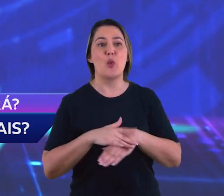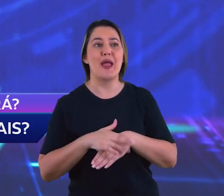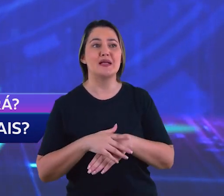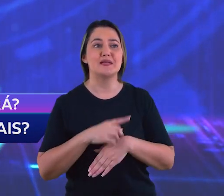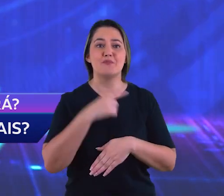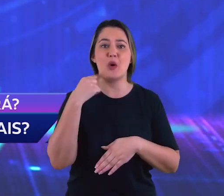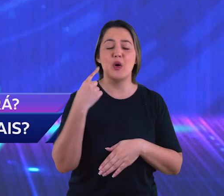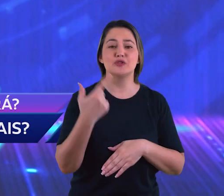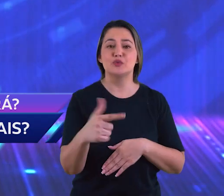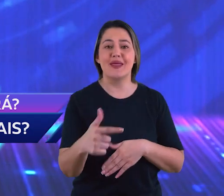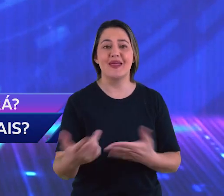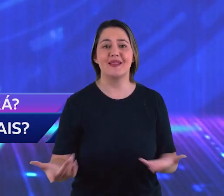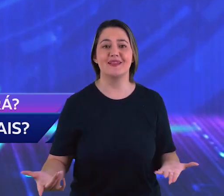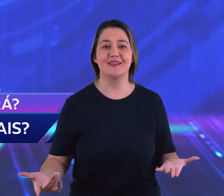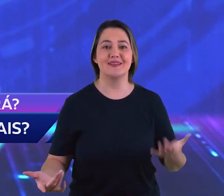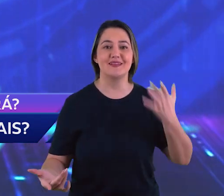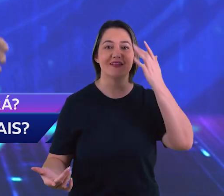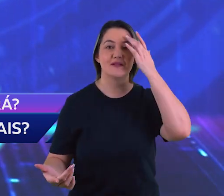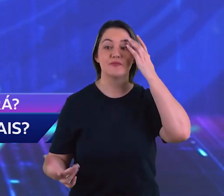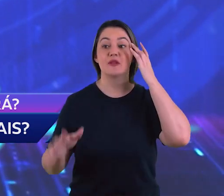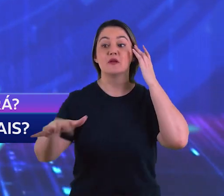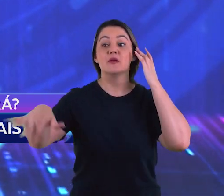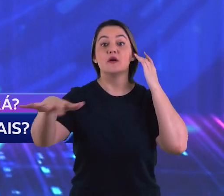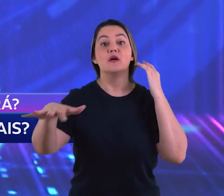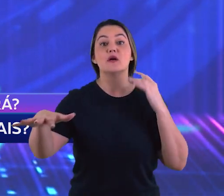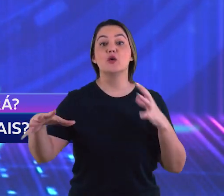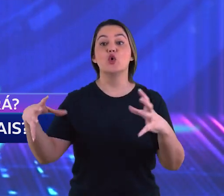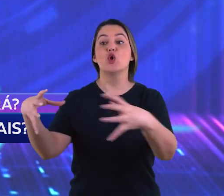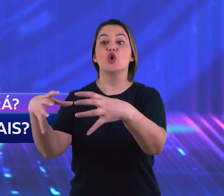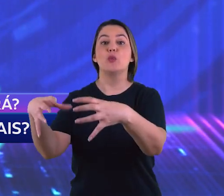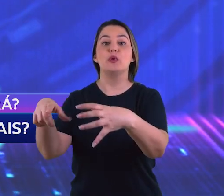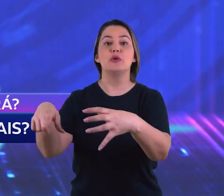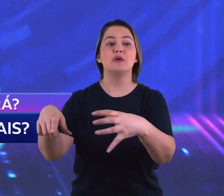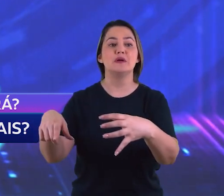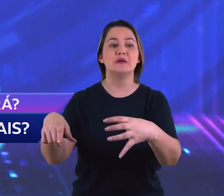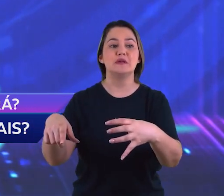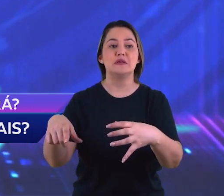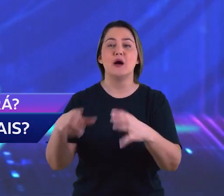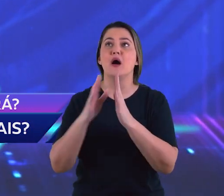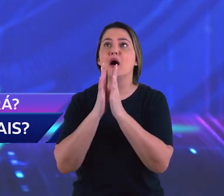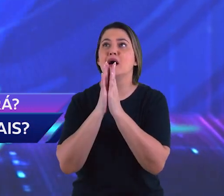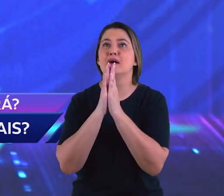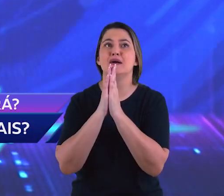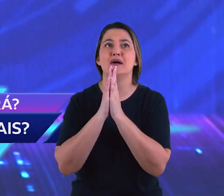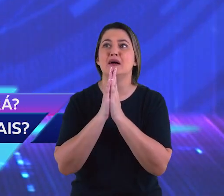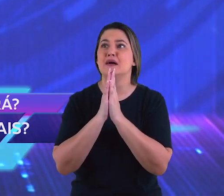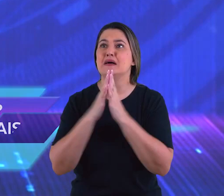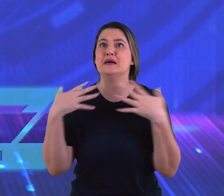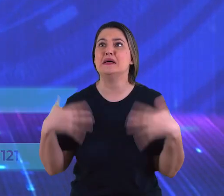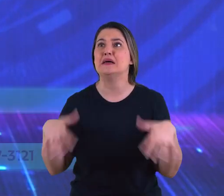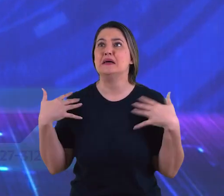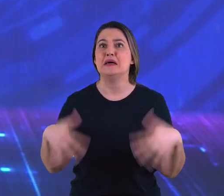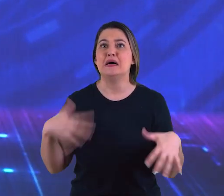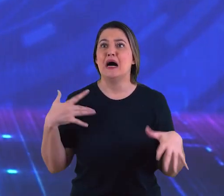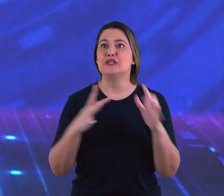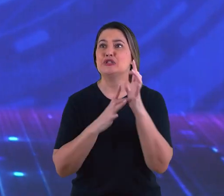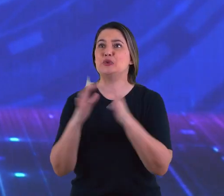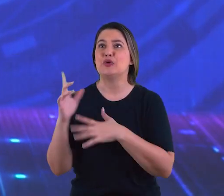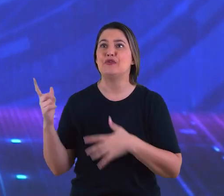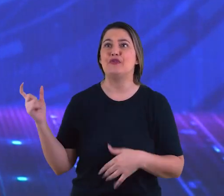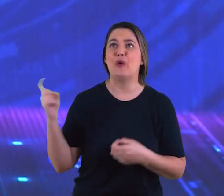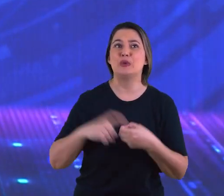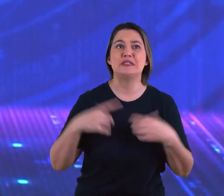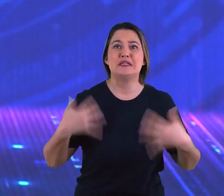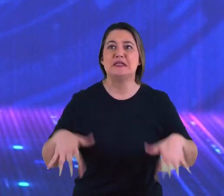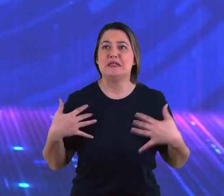vai acontecer. Agora, para outras pessoas, a volta de Jesus é misericórdia. Jesus está